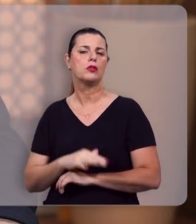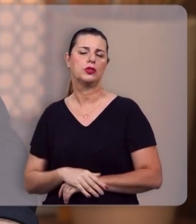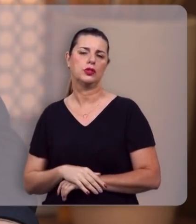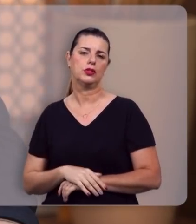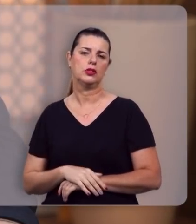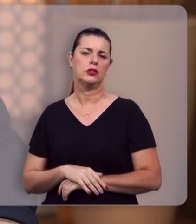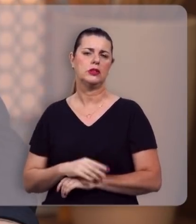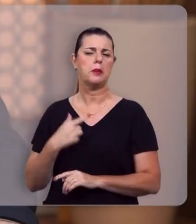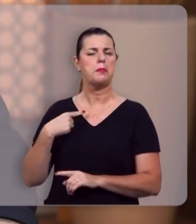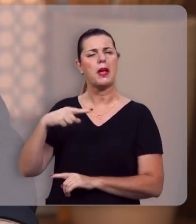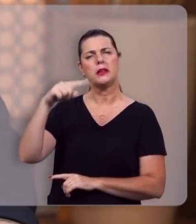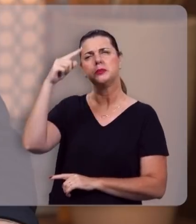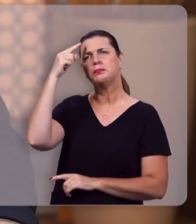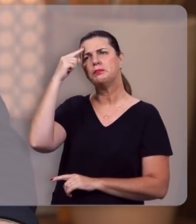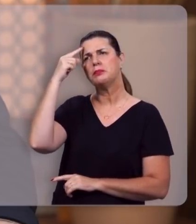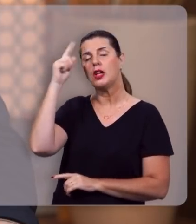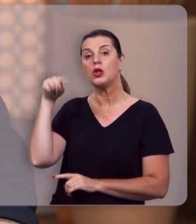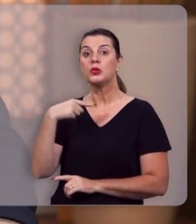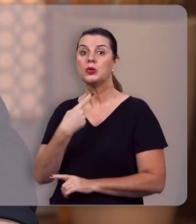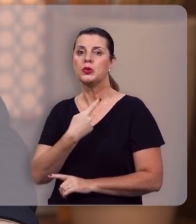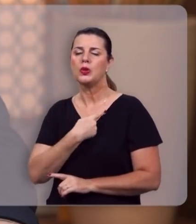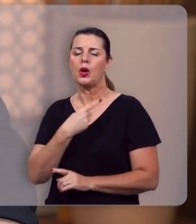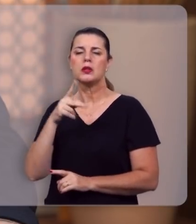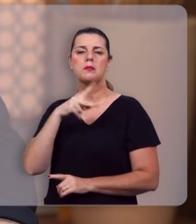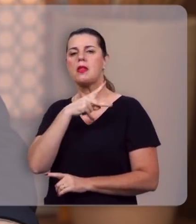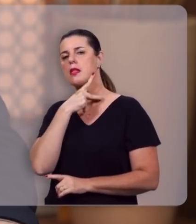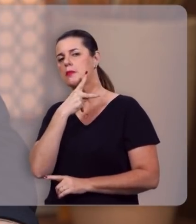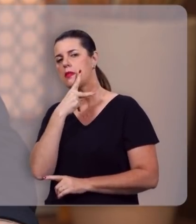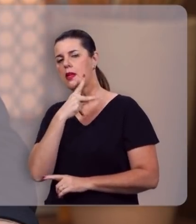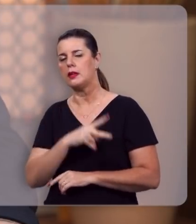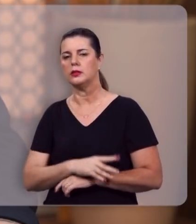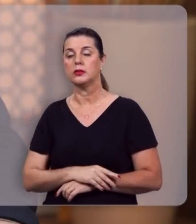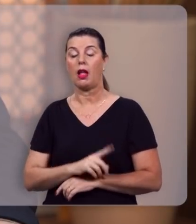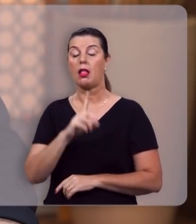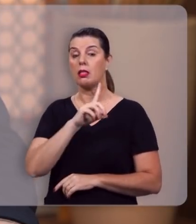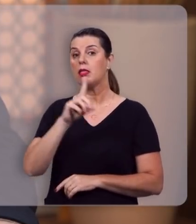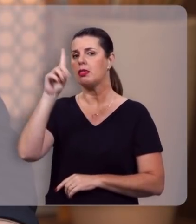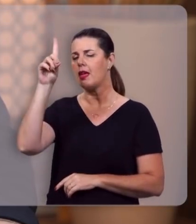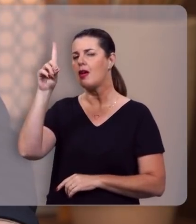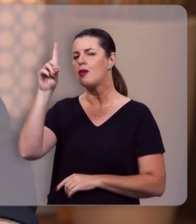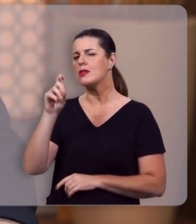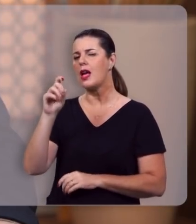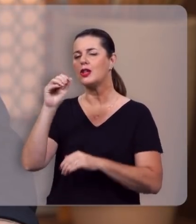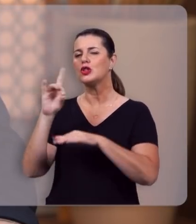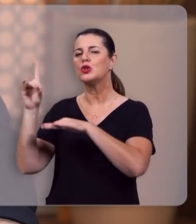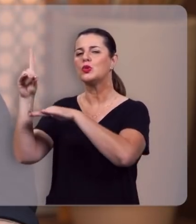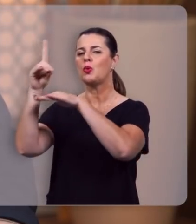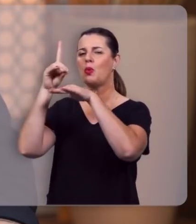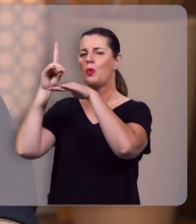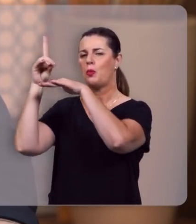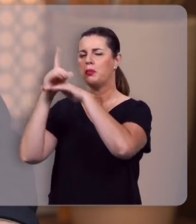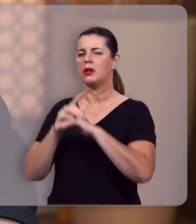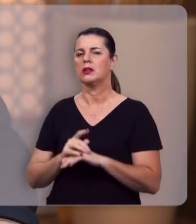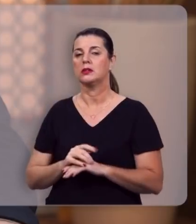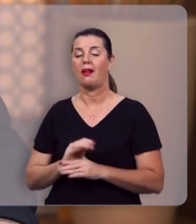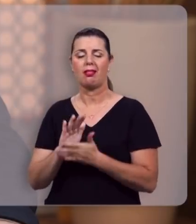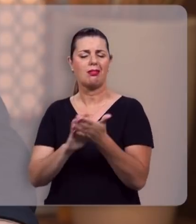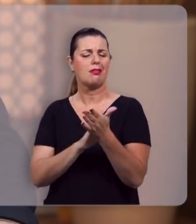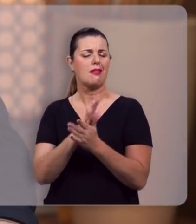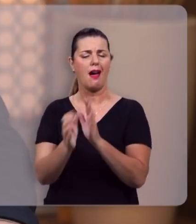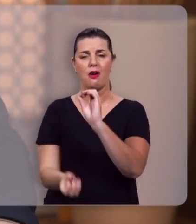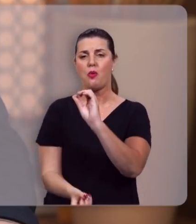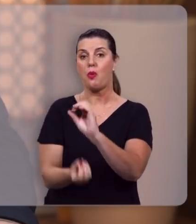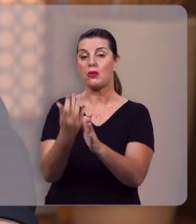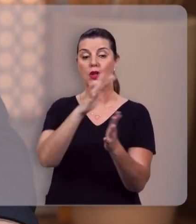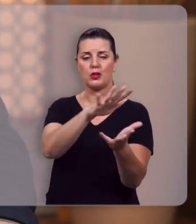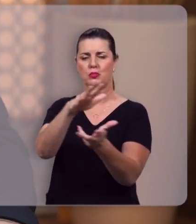calvinista, reformada e para nós presbiterianos. É que Deus é soberano. Nada acontece